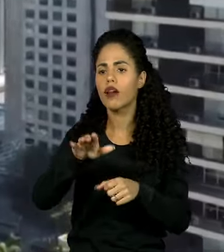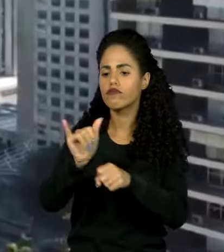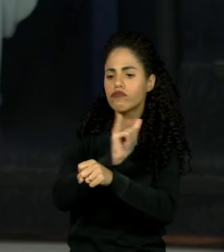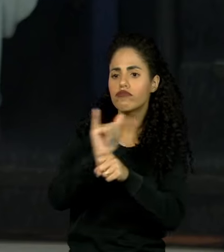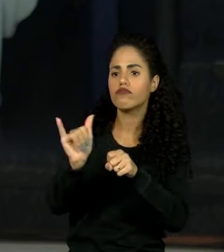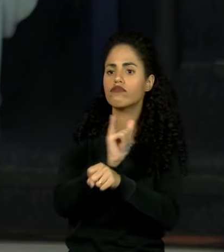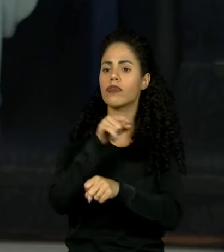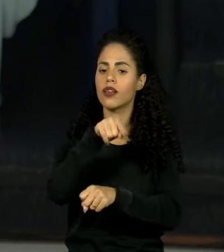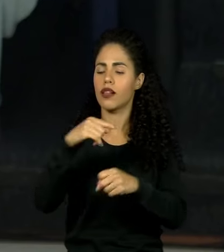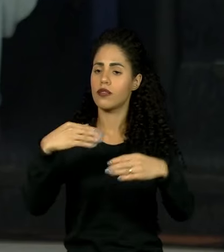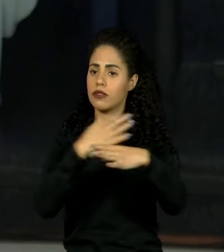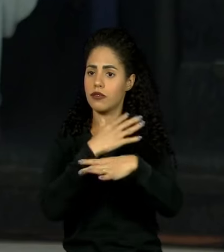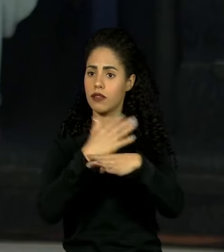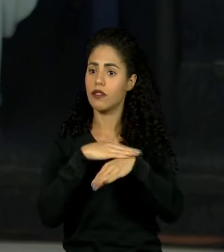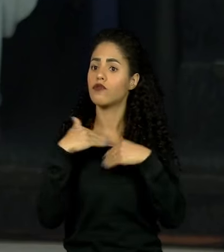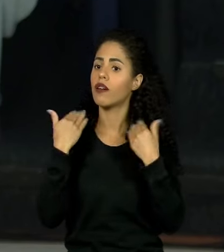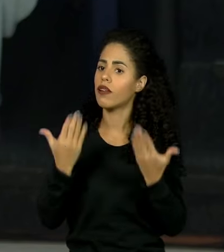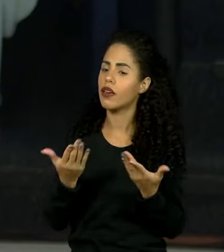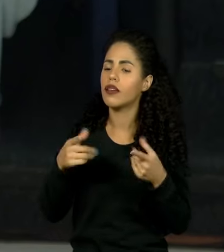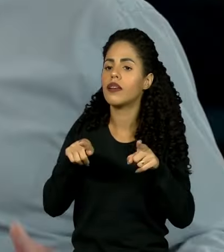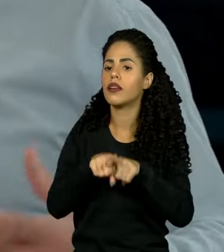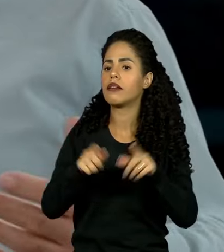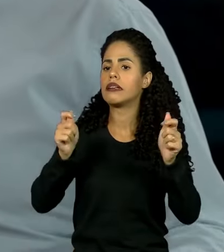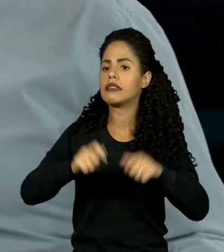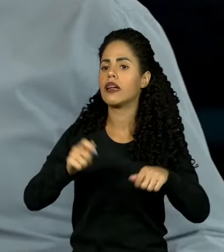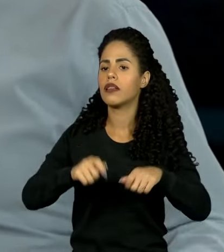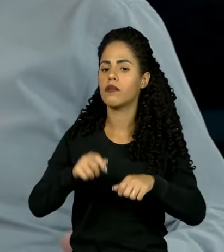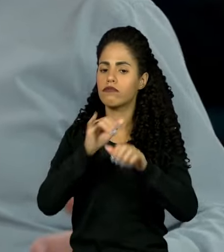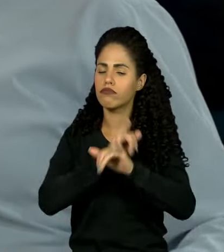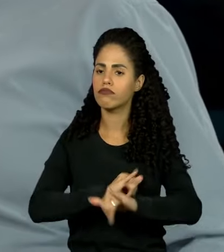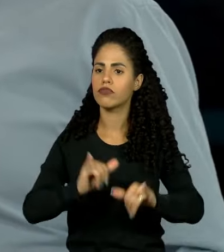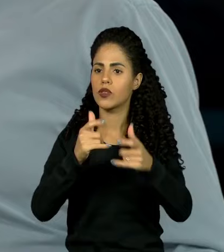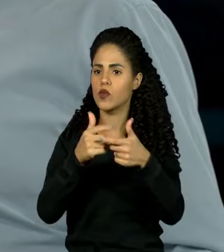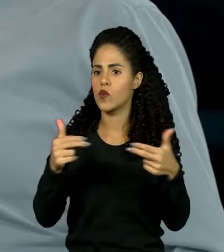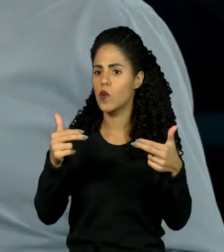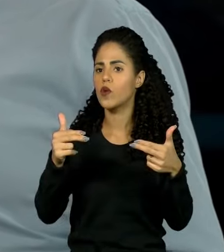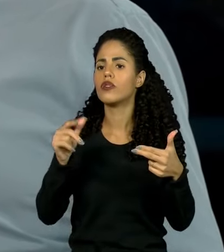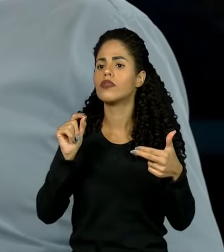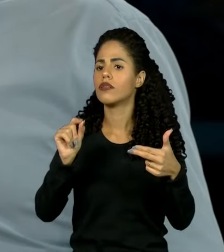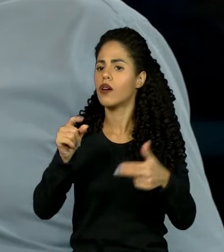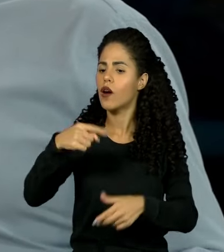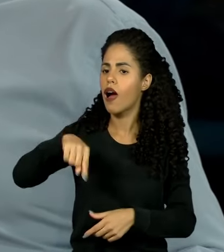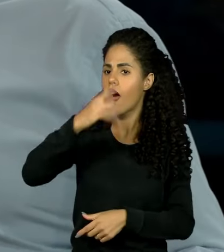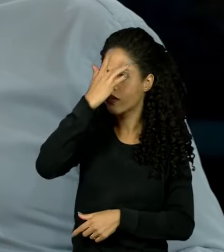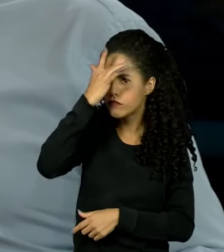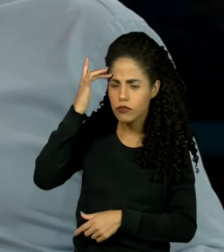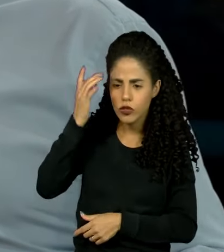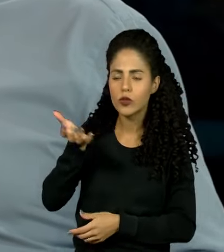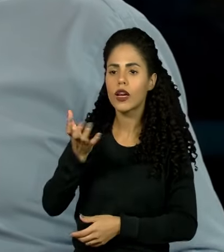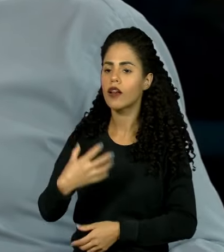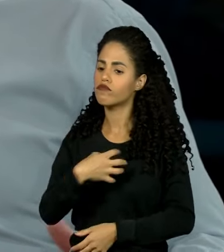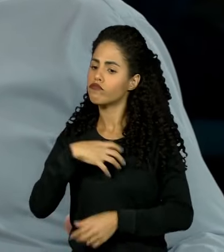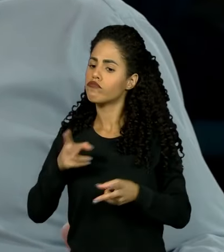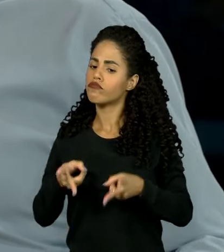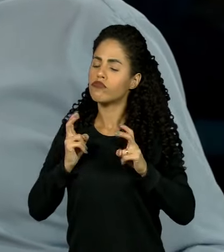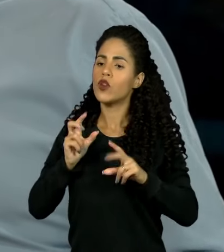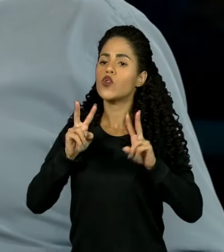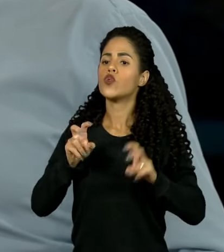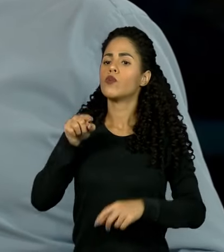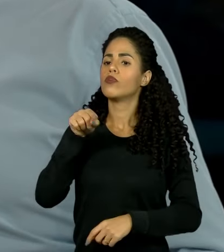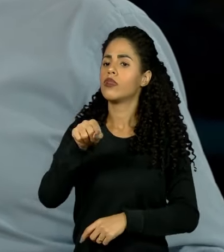cidade e encaminhar e poder manifestar o que o que o empresariado vem sentindo em